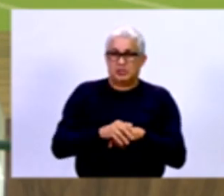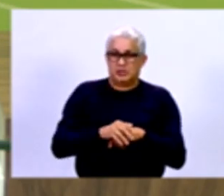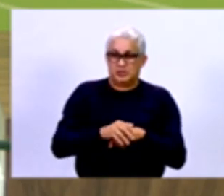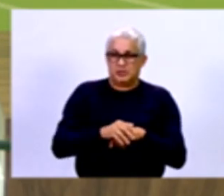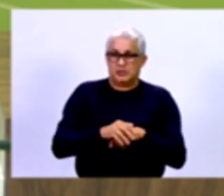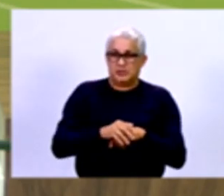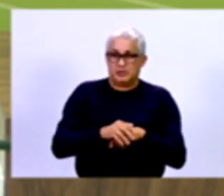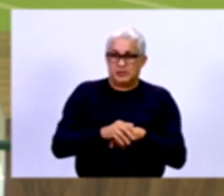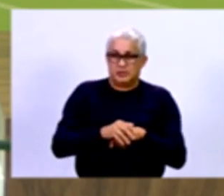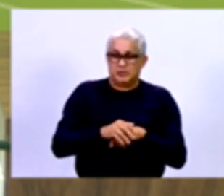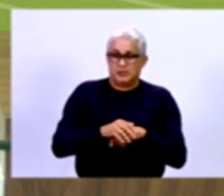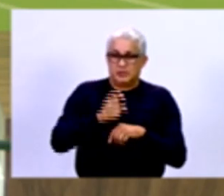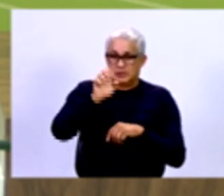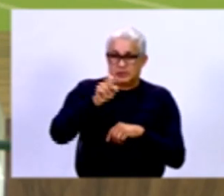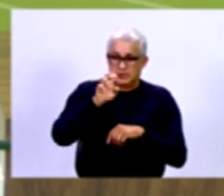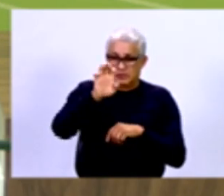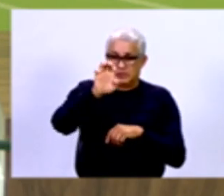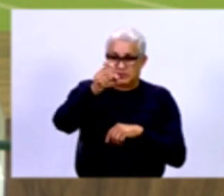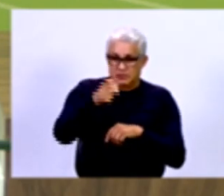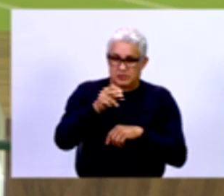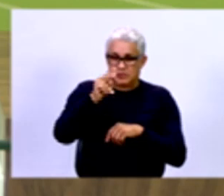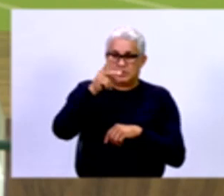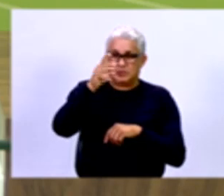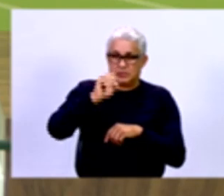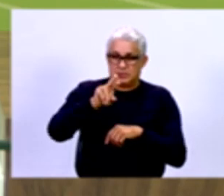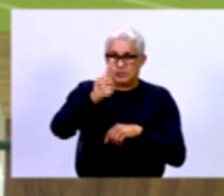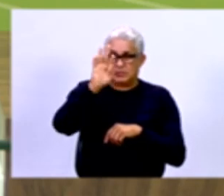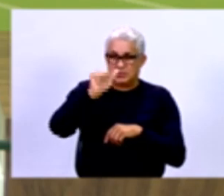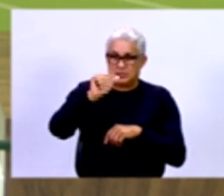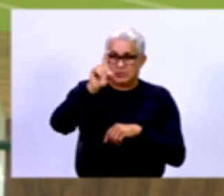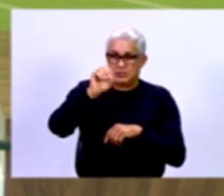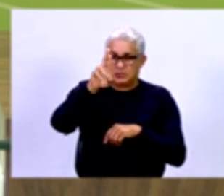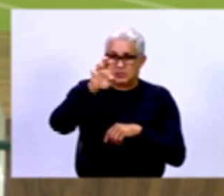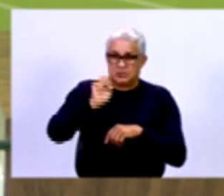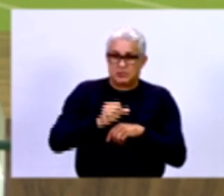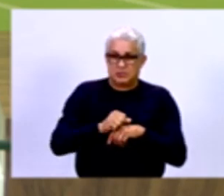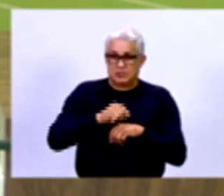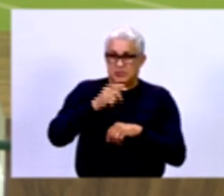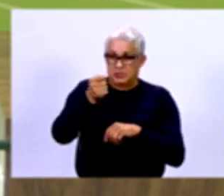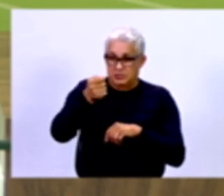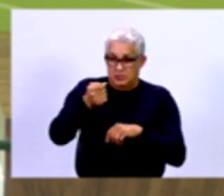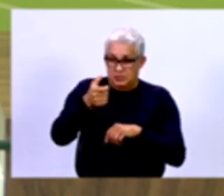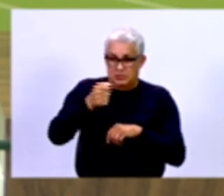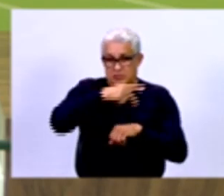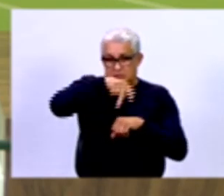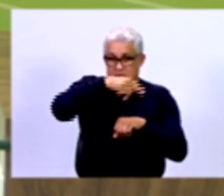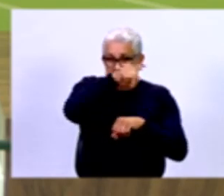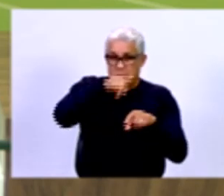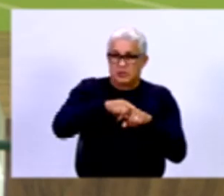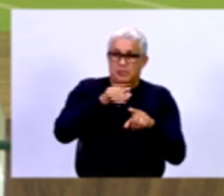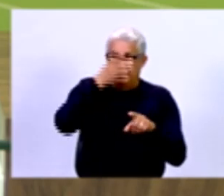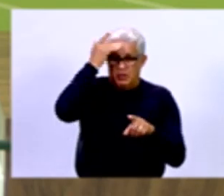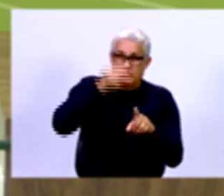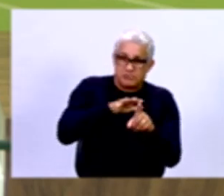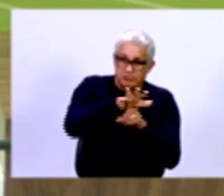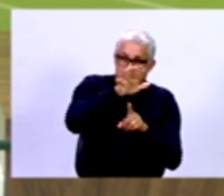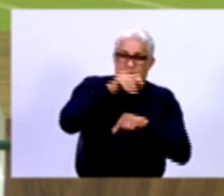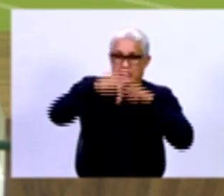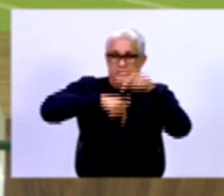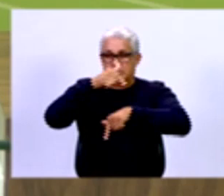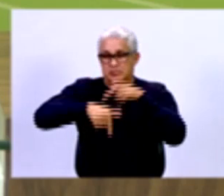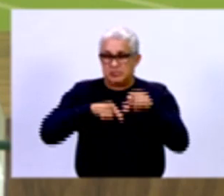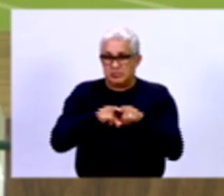moedas estrangeiras e precisam trocar por moedas nacionais. Os que prestam serviços, os turistas, eles são grandes exemplos mesmo